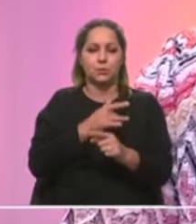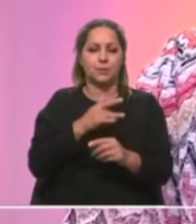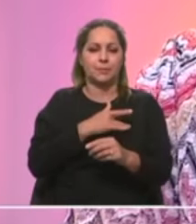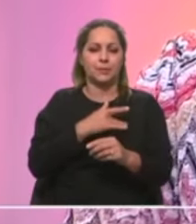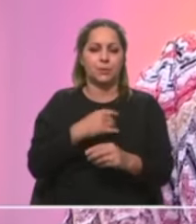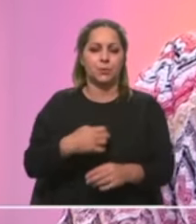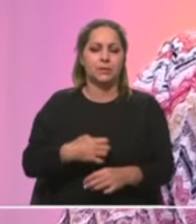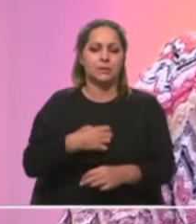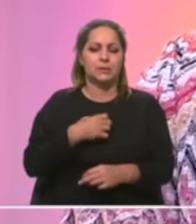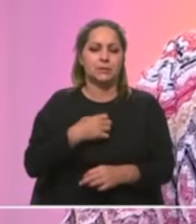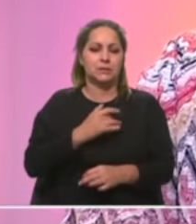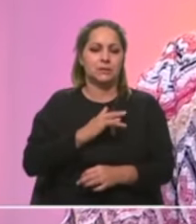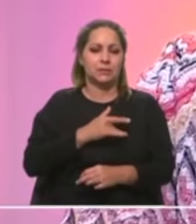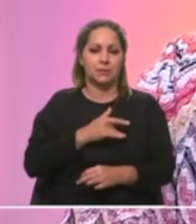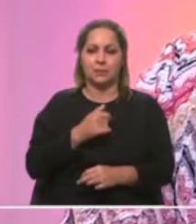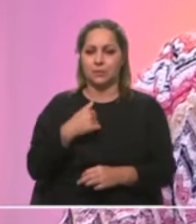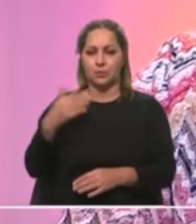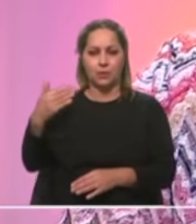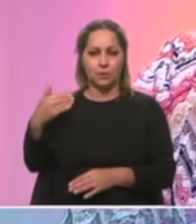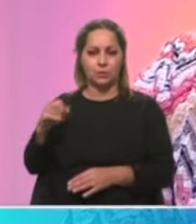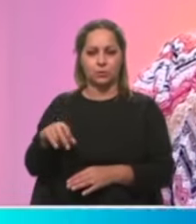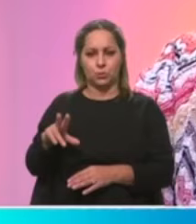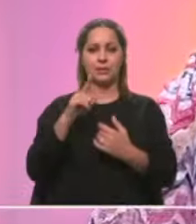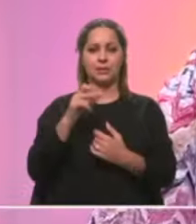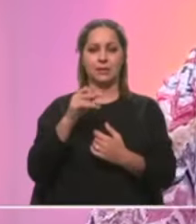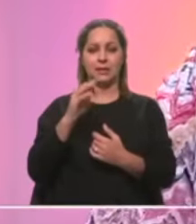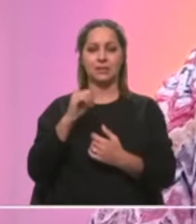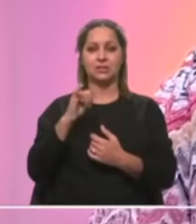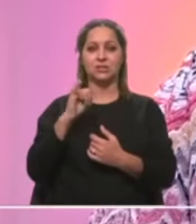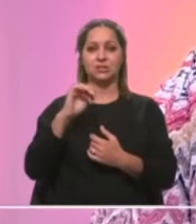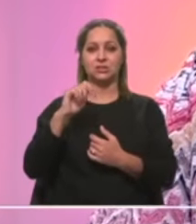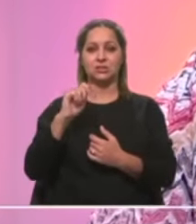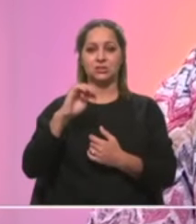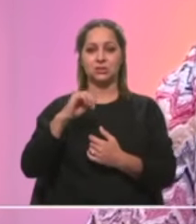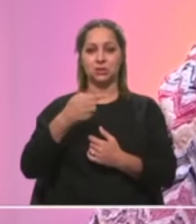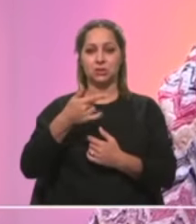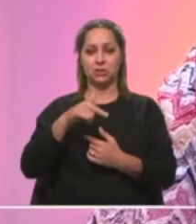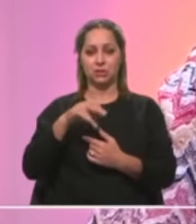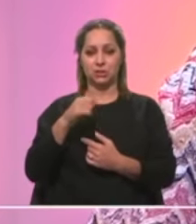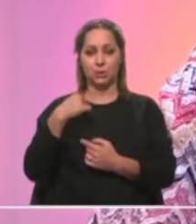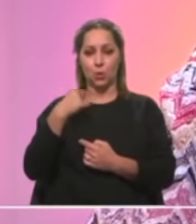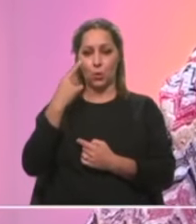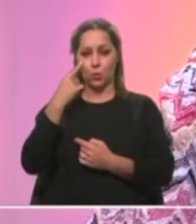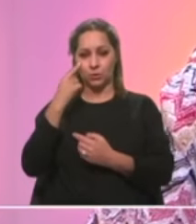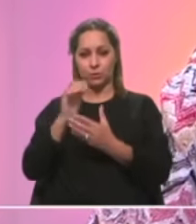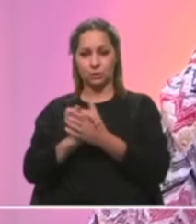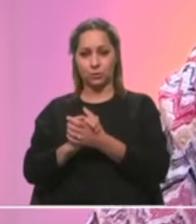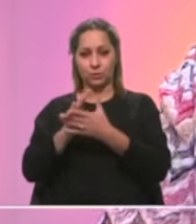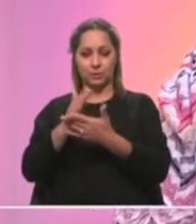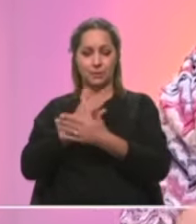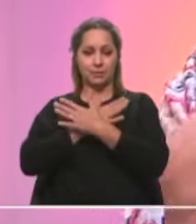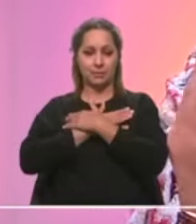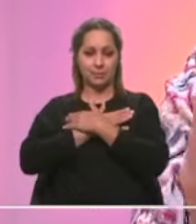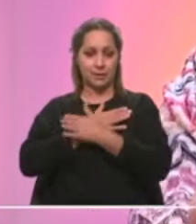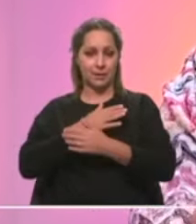me sentir amada, eu nunca senti do lado do meu ex-marido. Quando vi o meu ex-marido, que eu conheci no casamento da minha maior amiga,